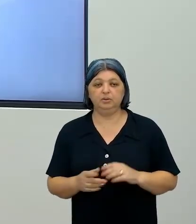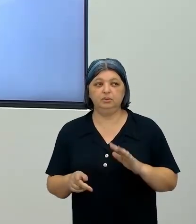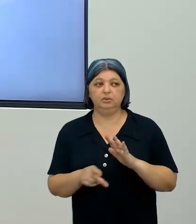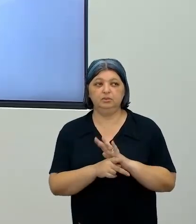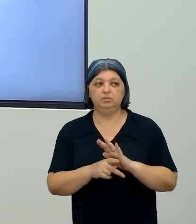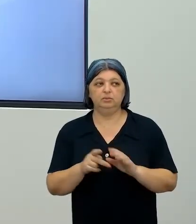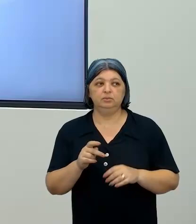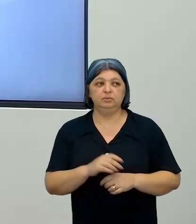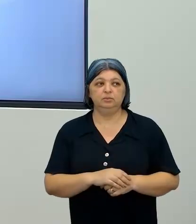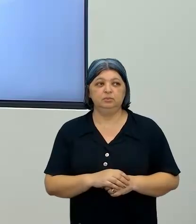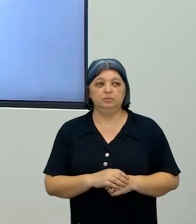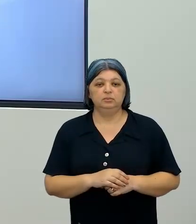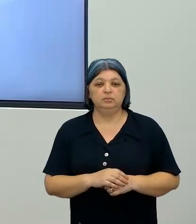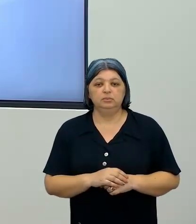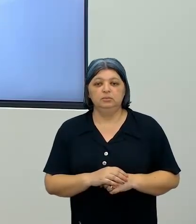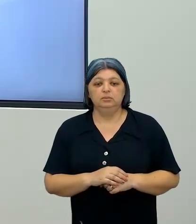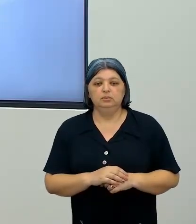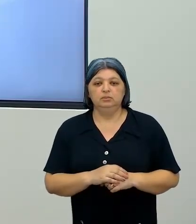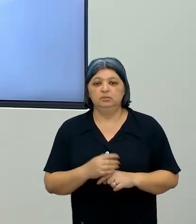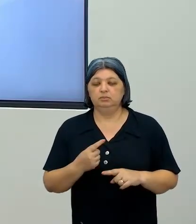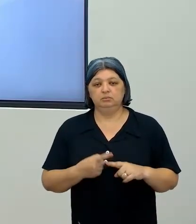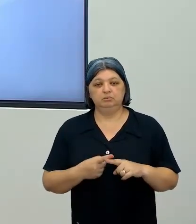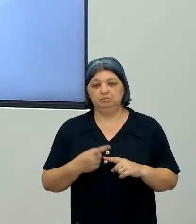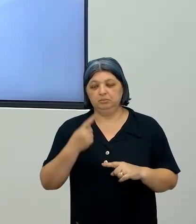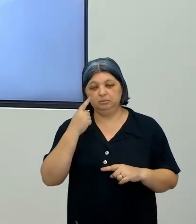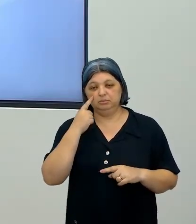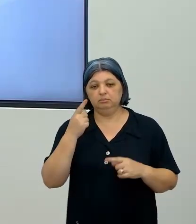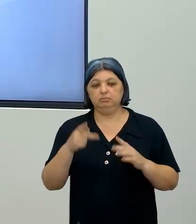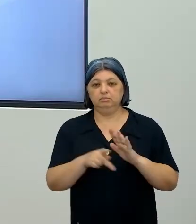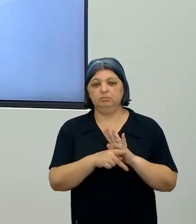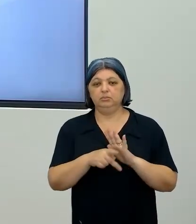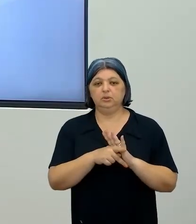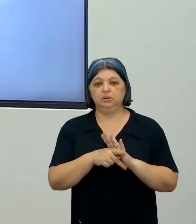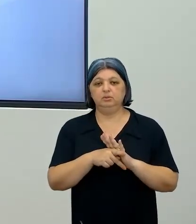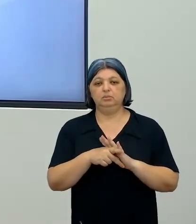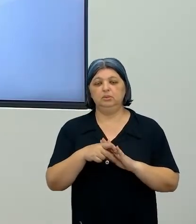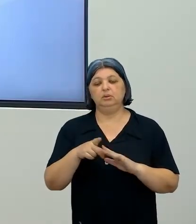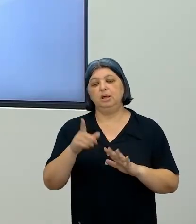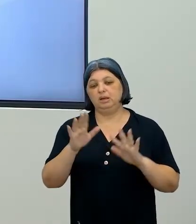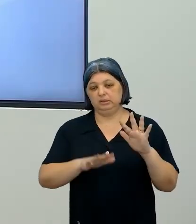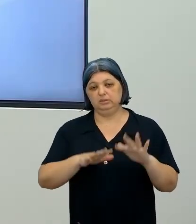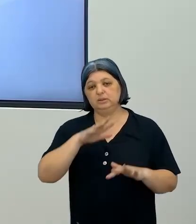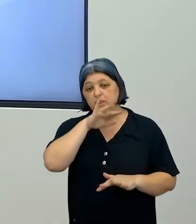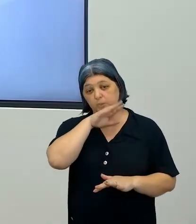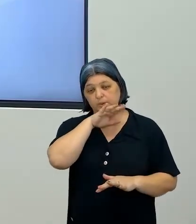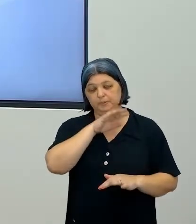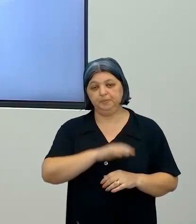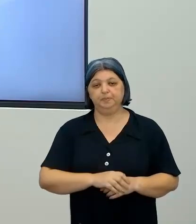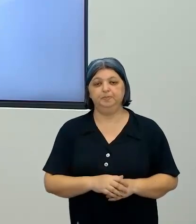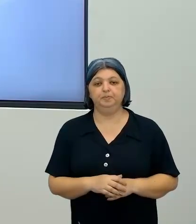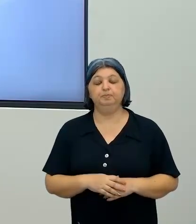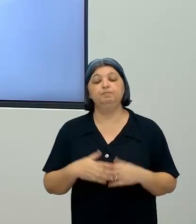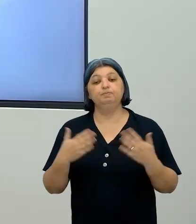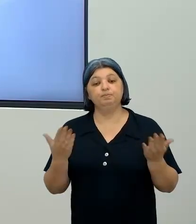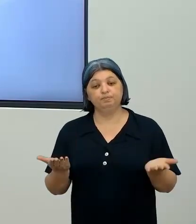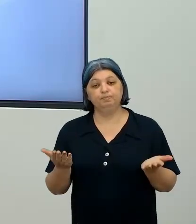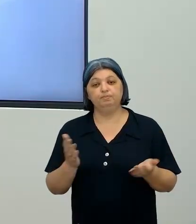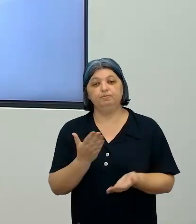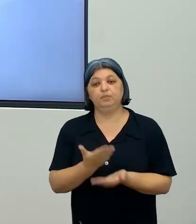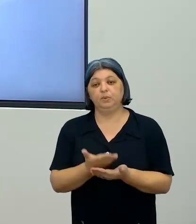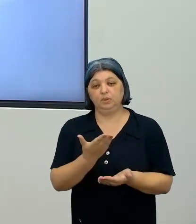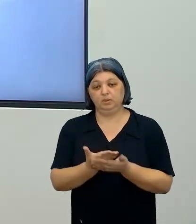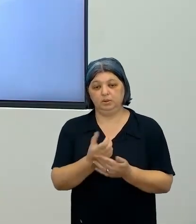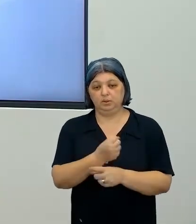arranjar um outro meio de vida e esse outro meio de vida ele pode ser muito precário, tá certo, pessoal? Enfim, essa foi a